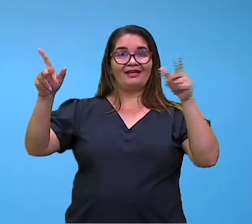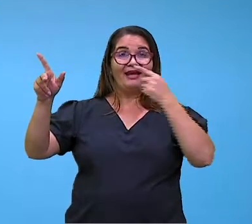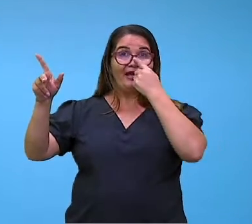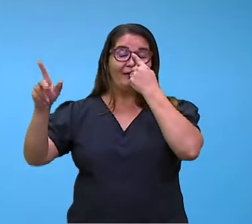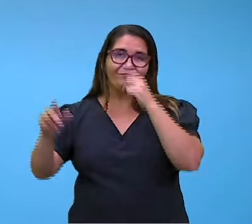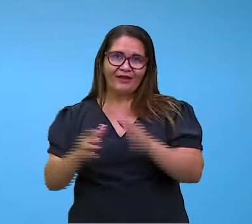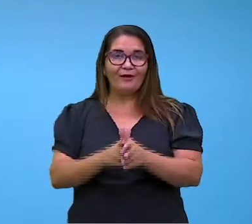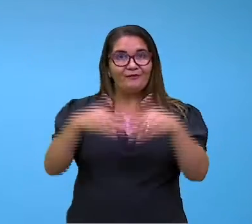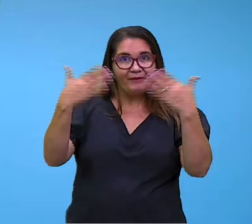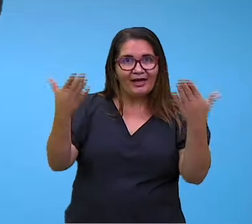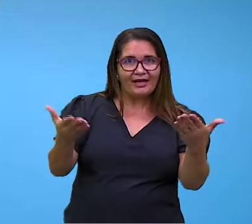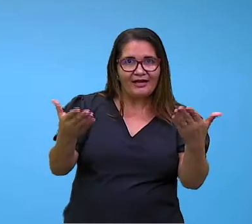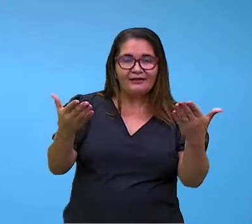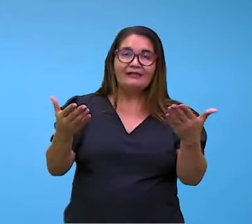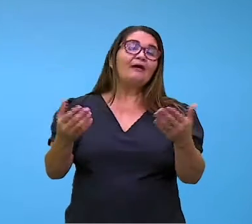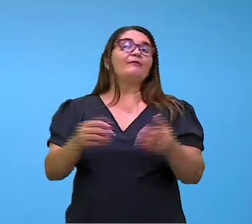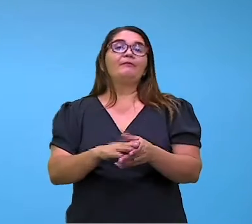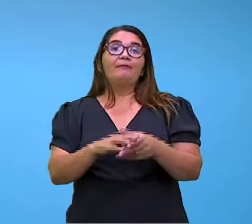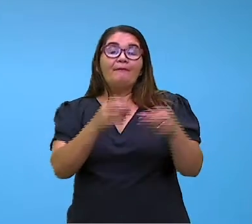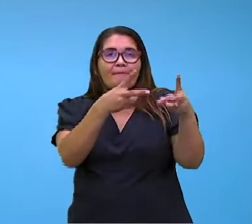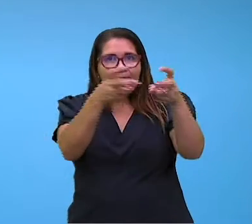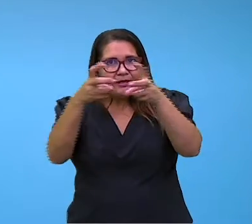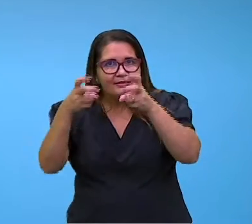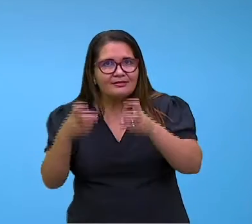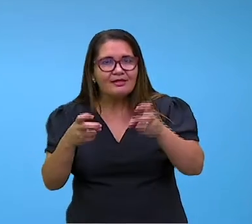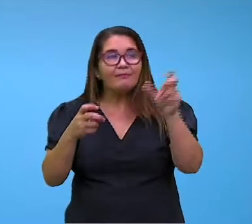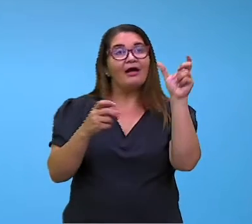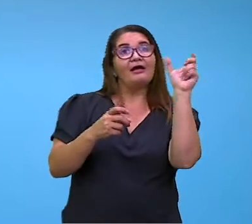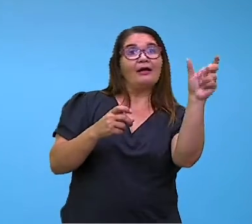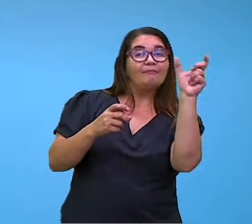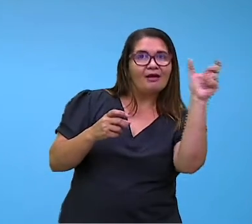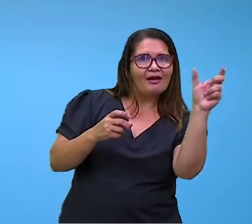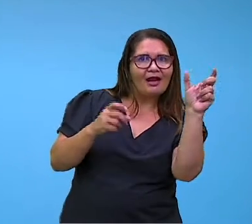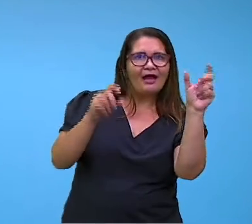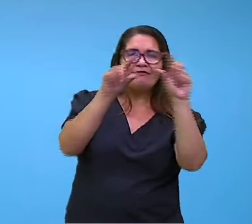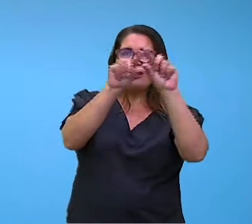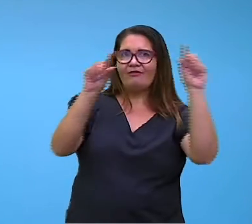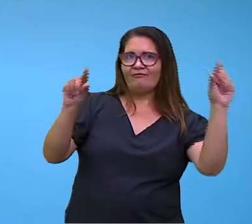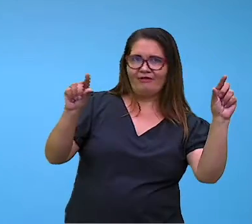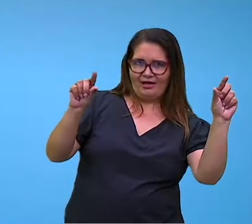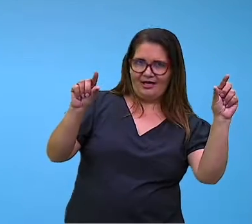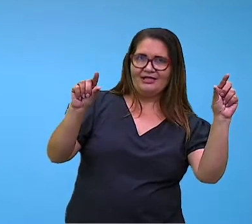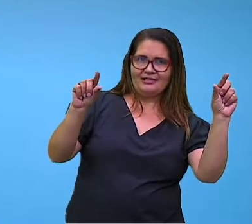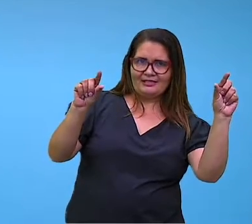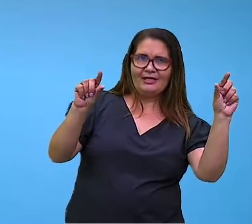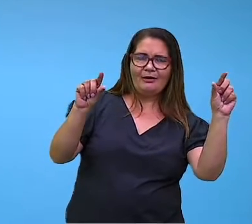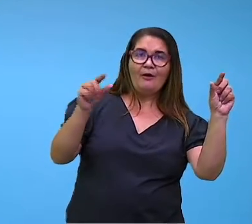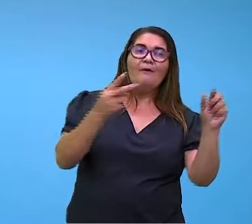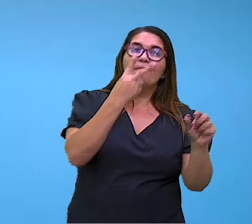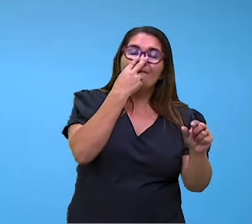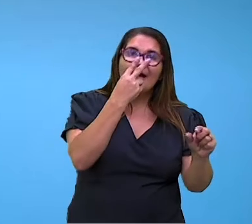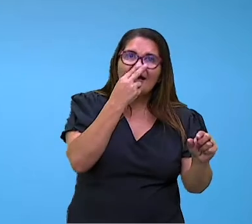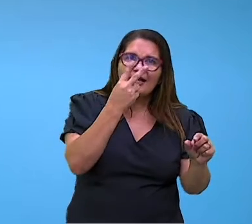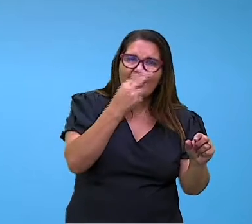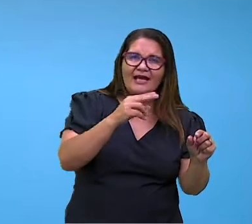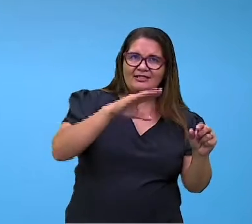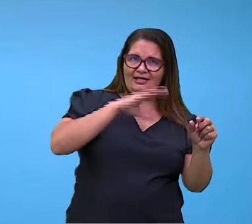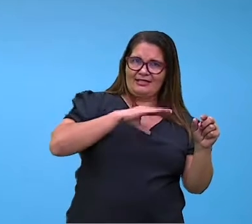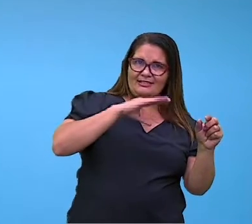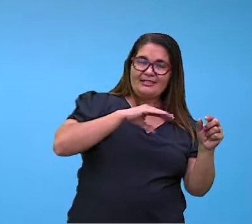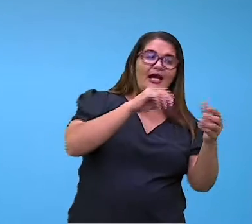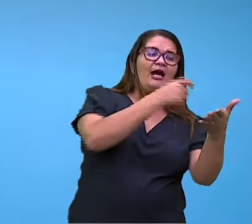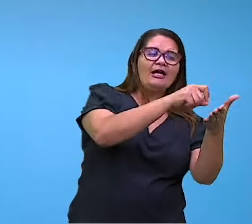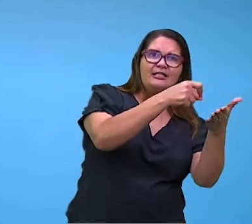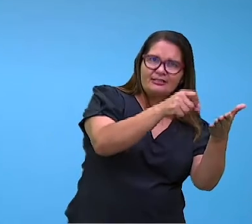gente. Observe que a palavra vai ser igualzinha à nossa escrita, mas não é a tradução, ok? Que parecem